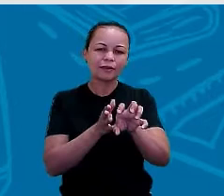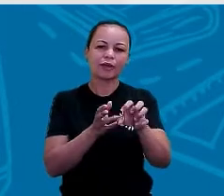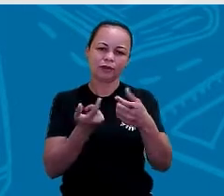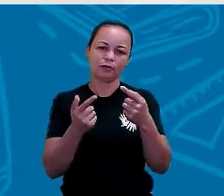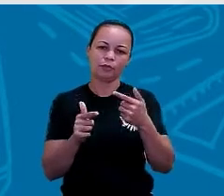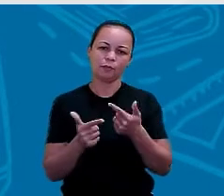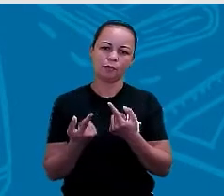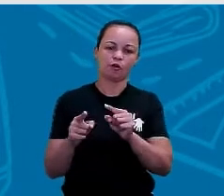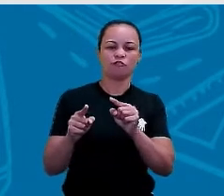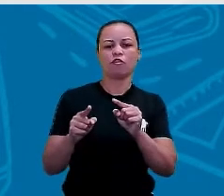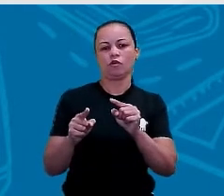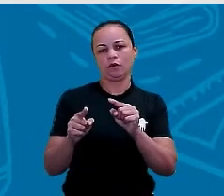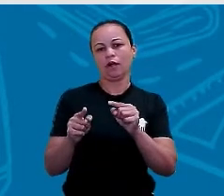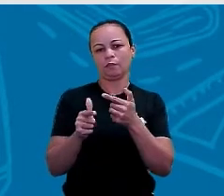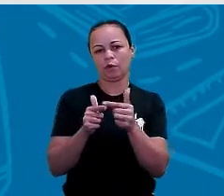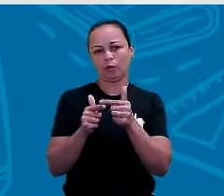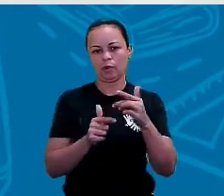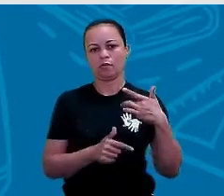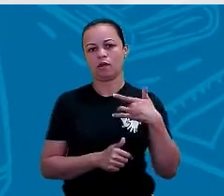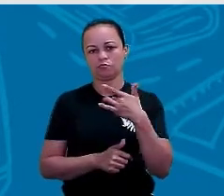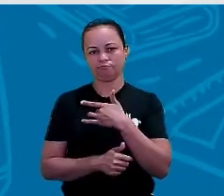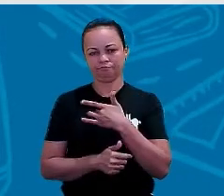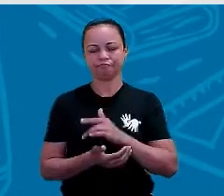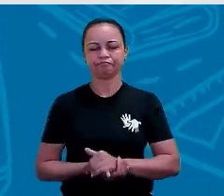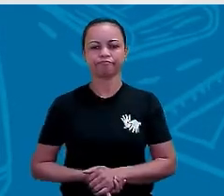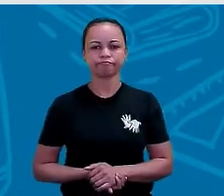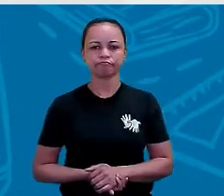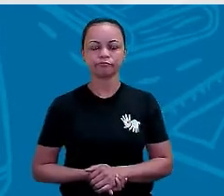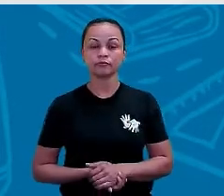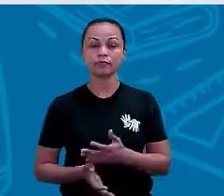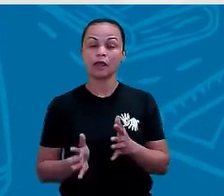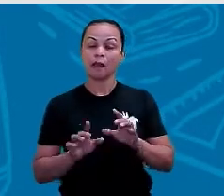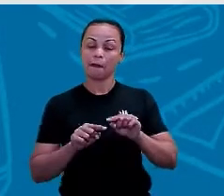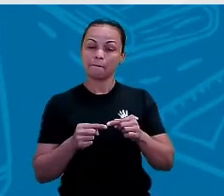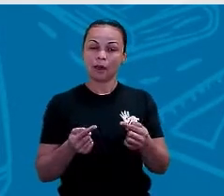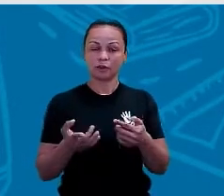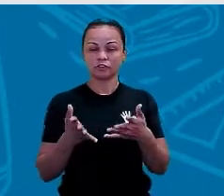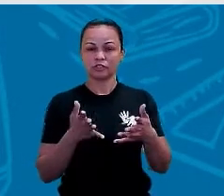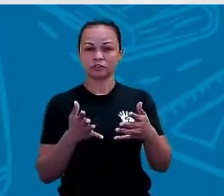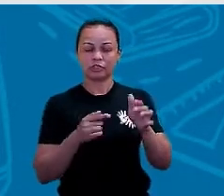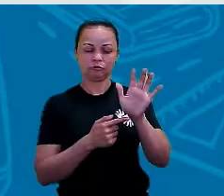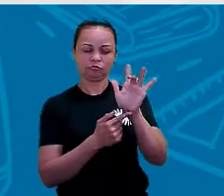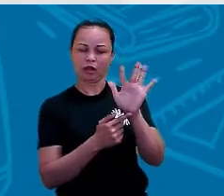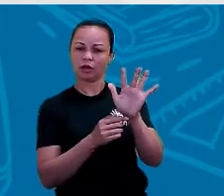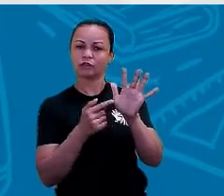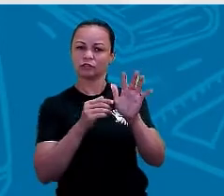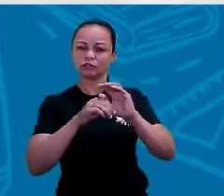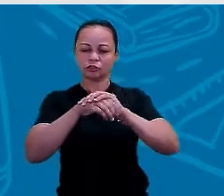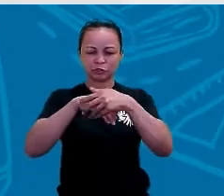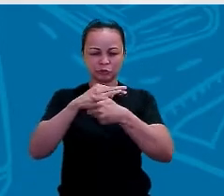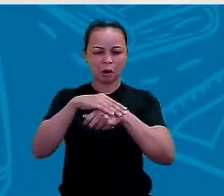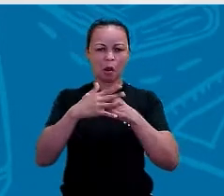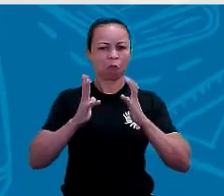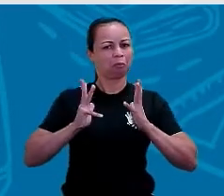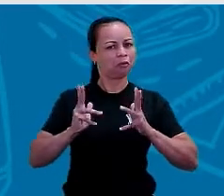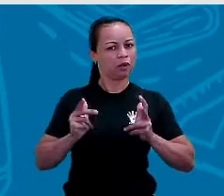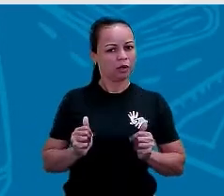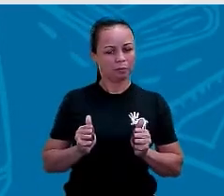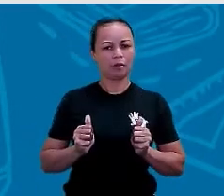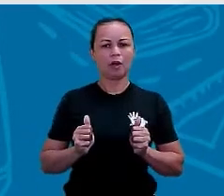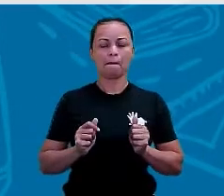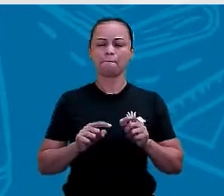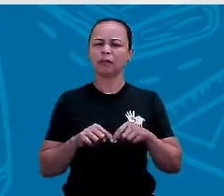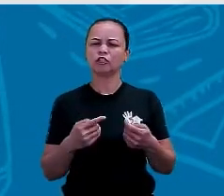saúde. Só que, mesmo que nós estejamos com as nossas mãos higienizadas, mesmo que a gente tome